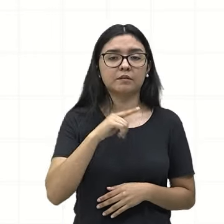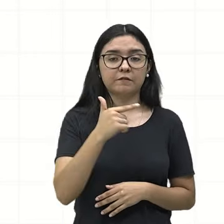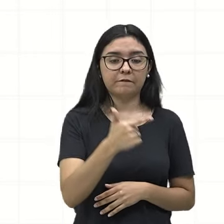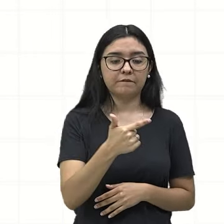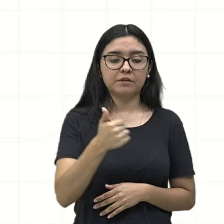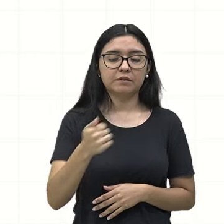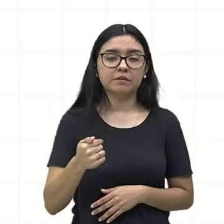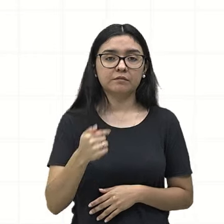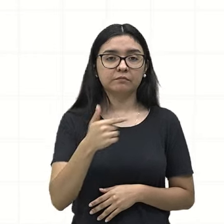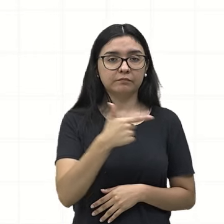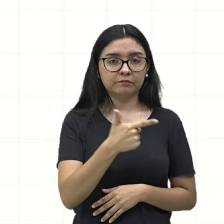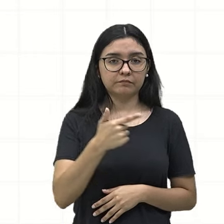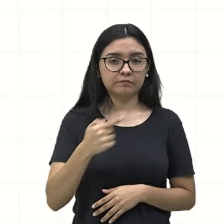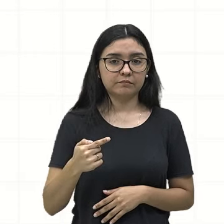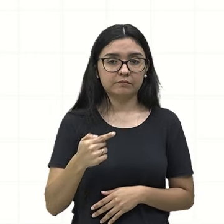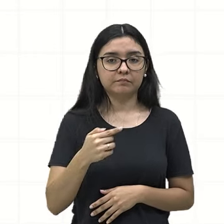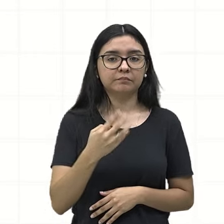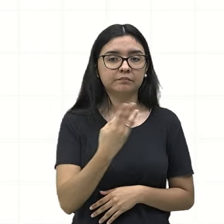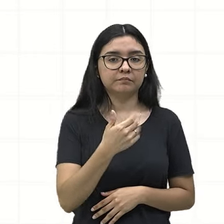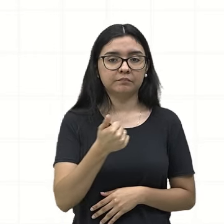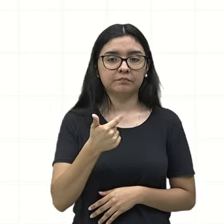só, 27 milhões,